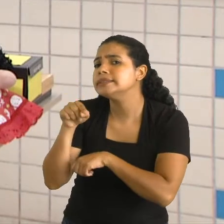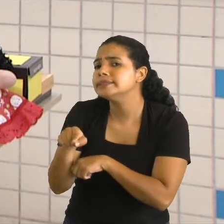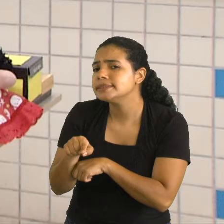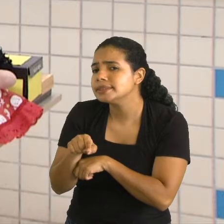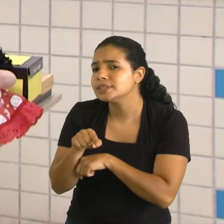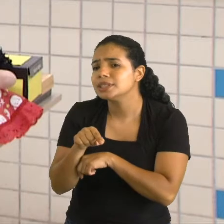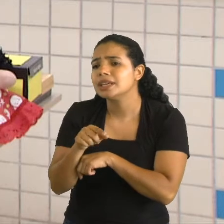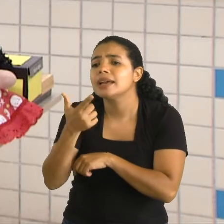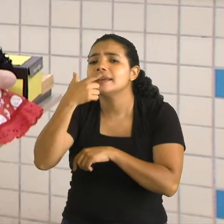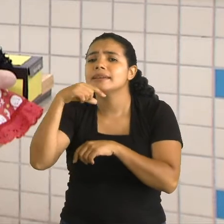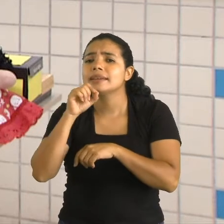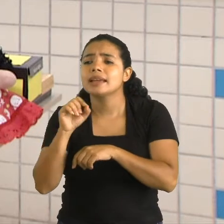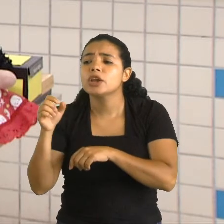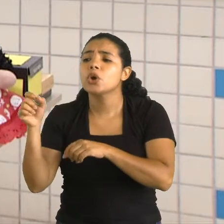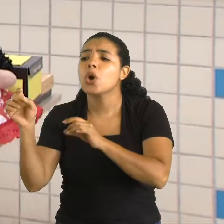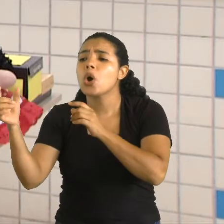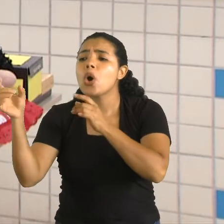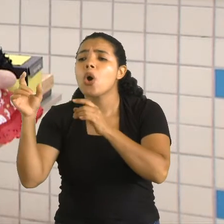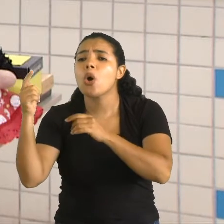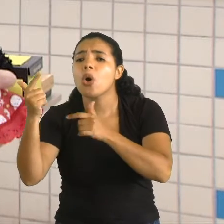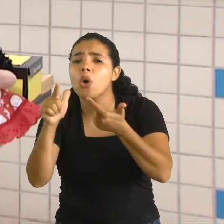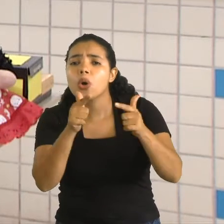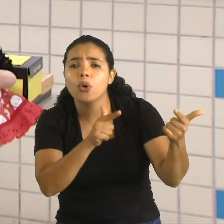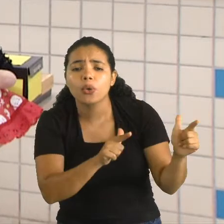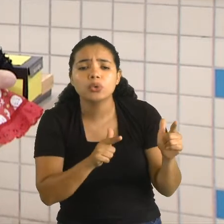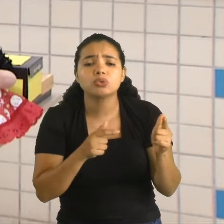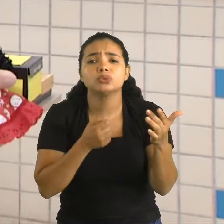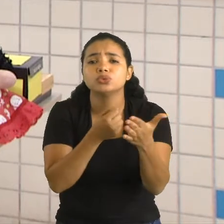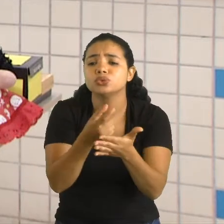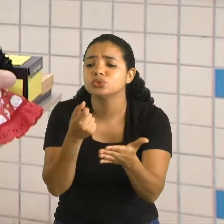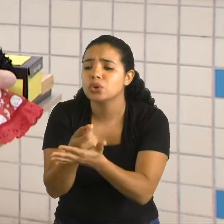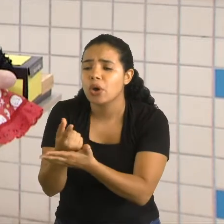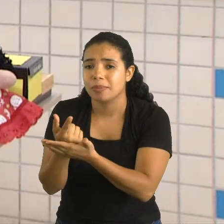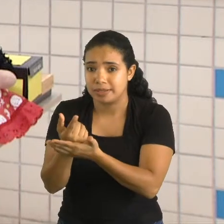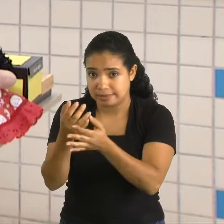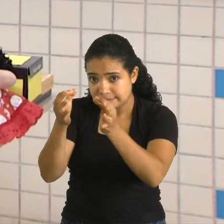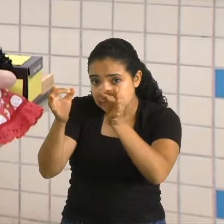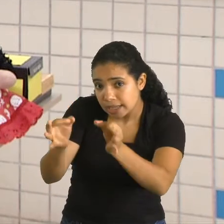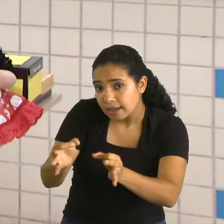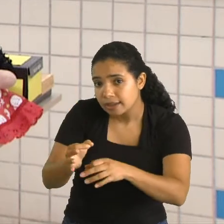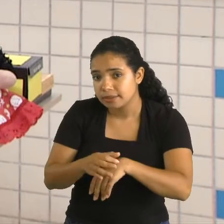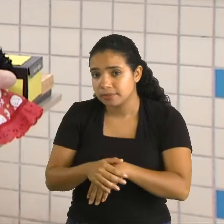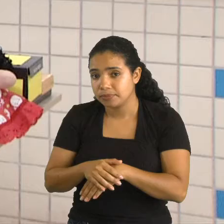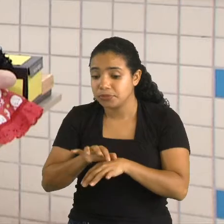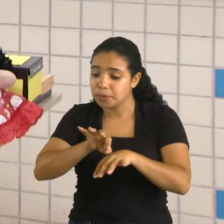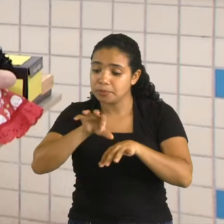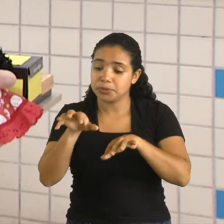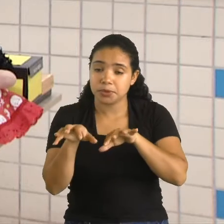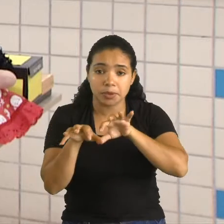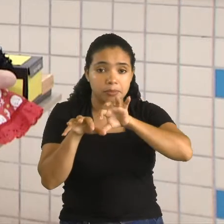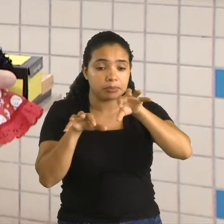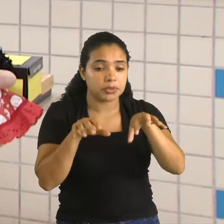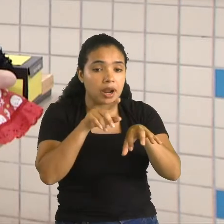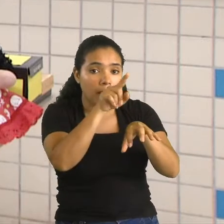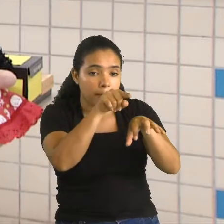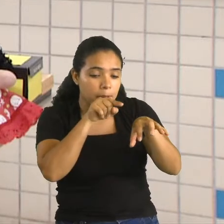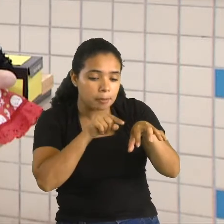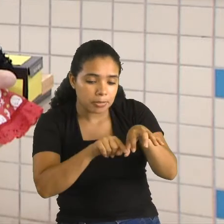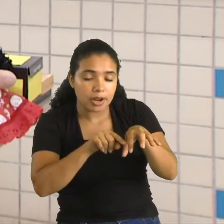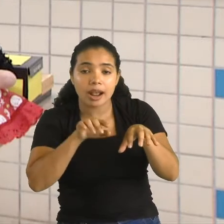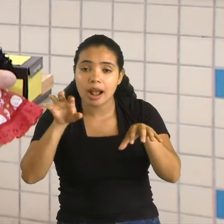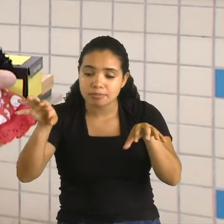perguntando o que mais que os outros clientes estavam pedindo, certo? Então, dividiu em duas partes, exclamação